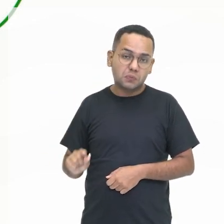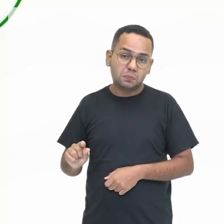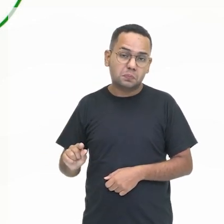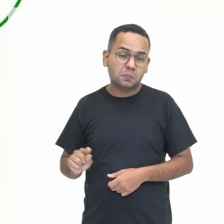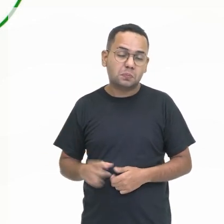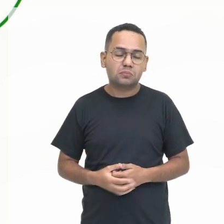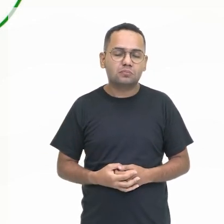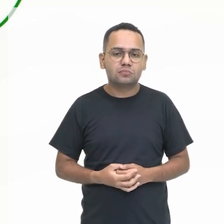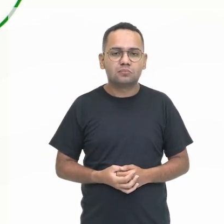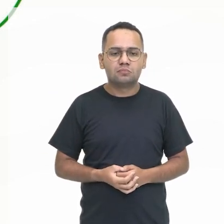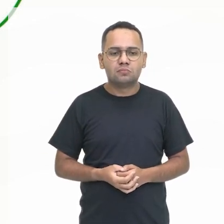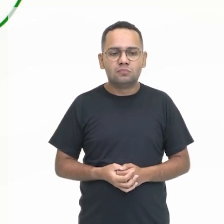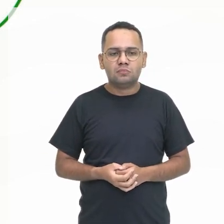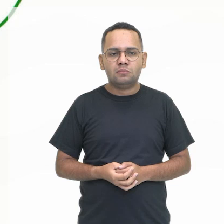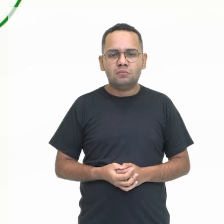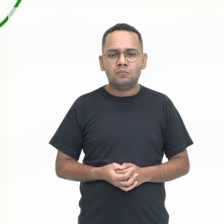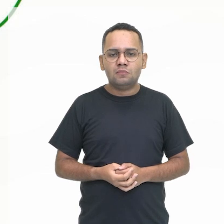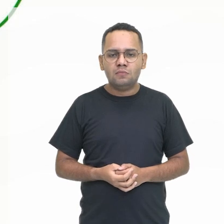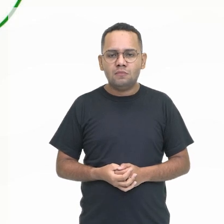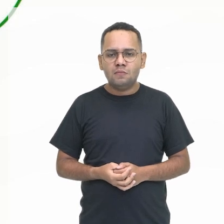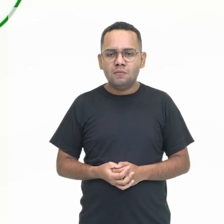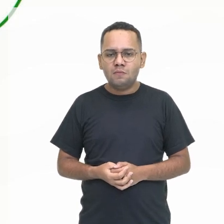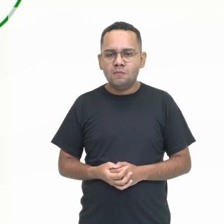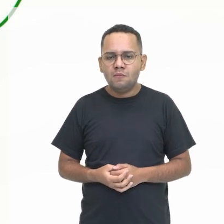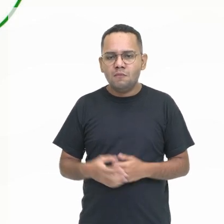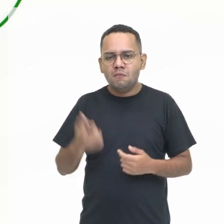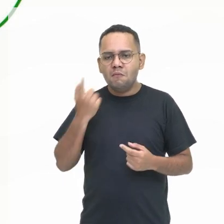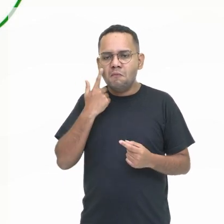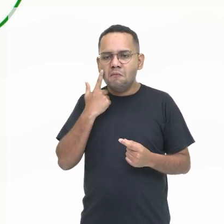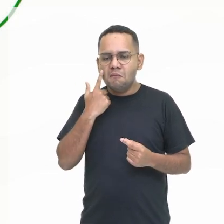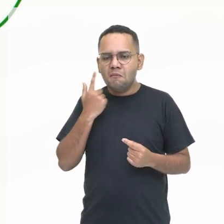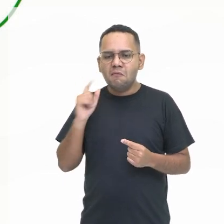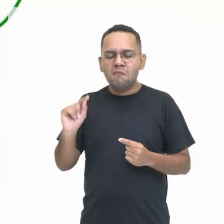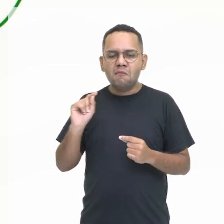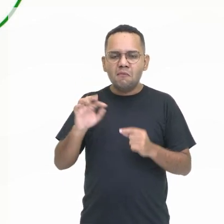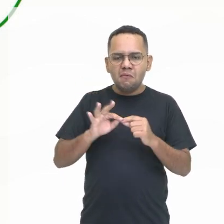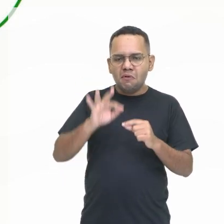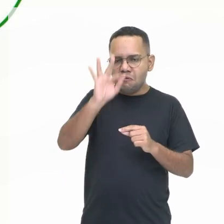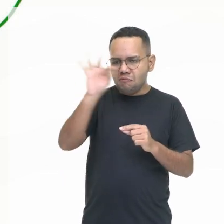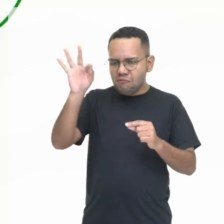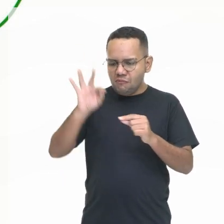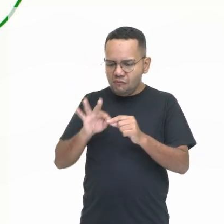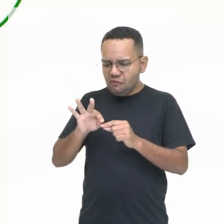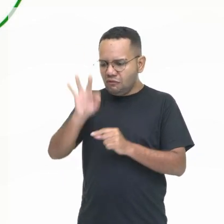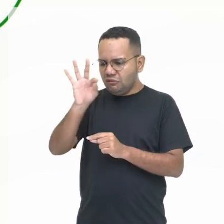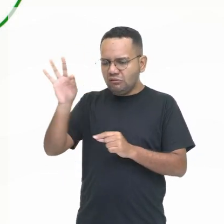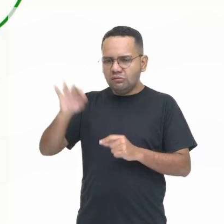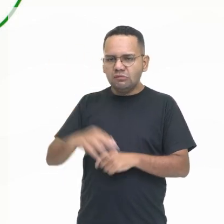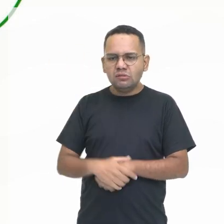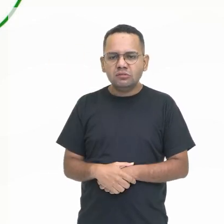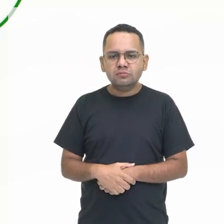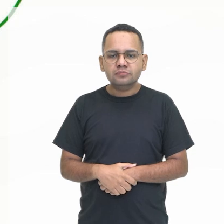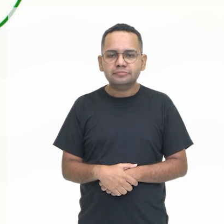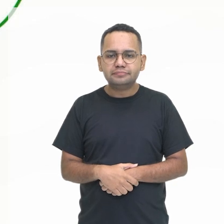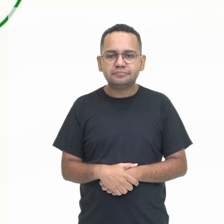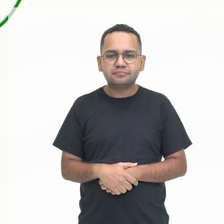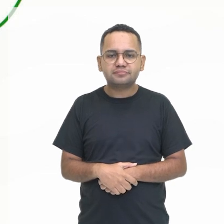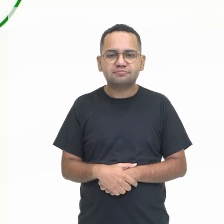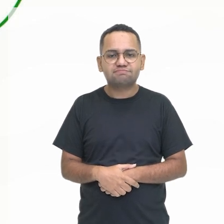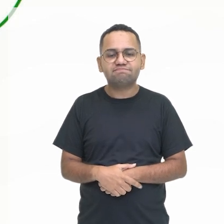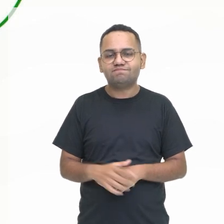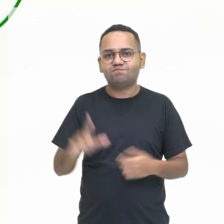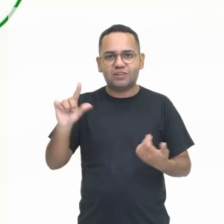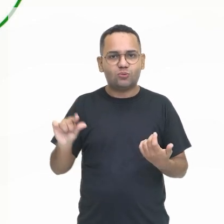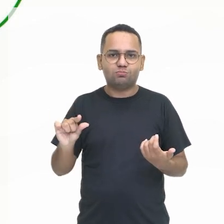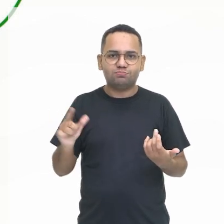diminuindo. Tá legal? Temos aqui x1, f de x1, aumentei x2, ó. Perceba que o valor de f de x2 vai se